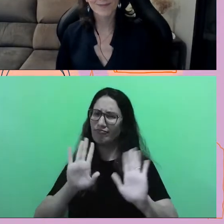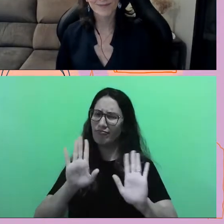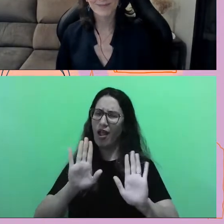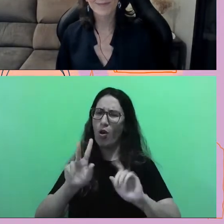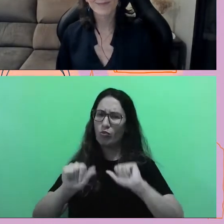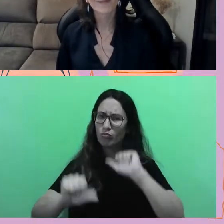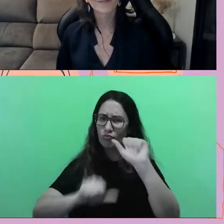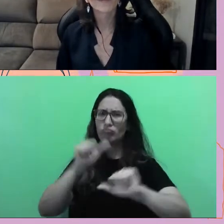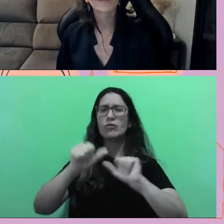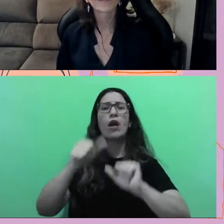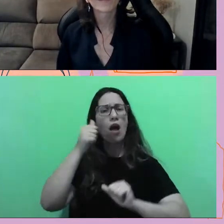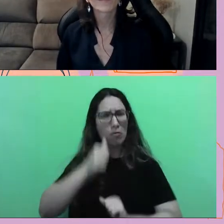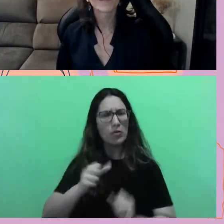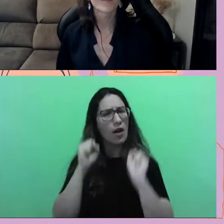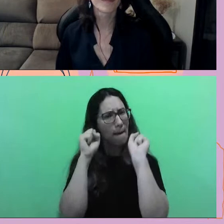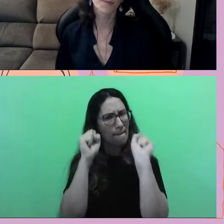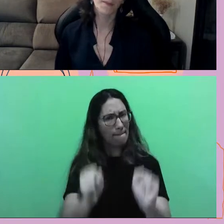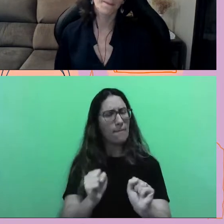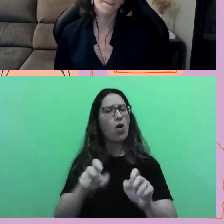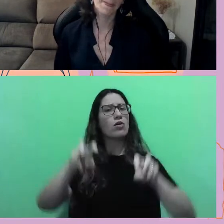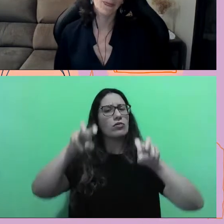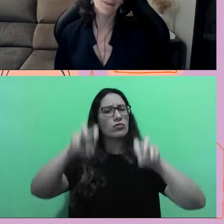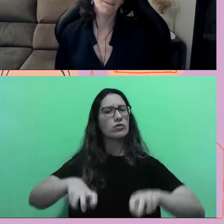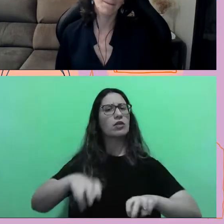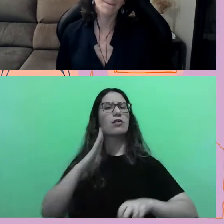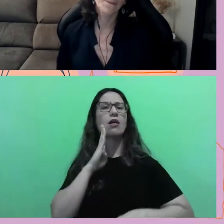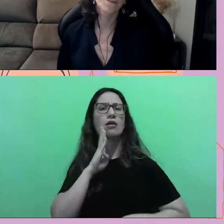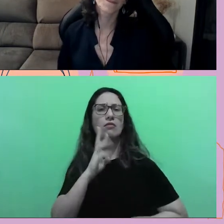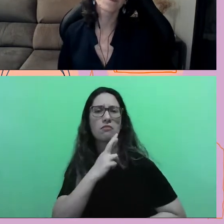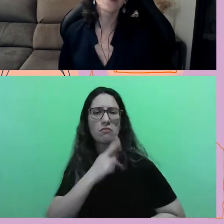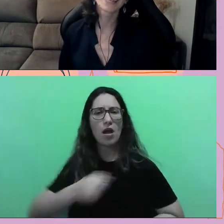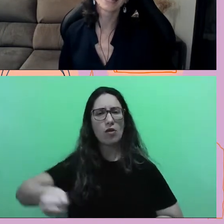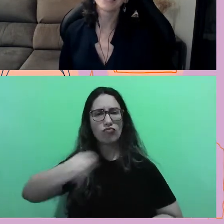pode sentar e beber só na mesa. A gente está aí para revolucionar mesmo.